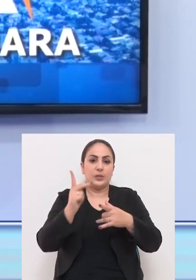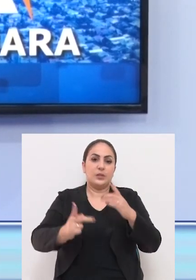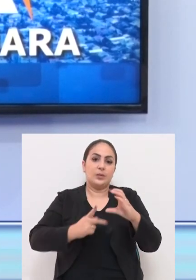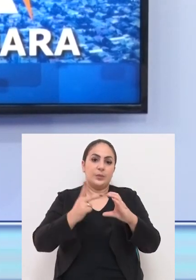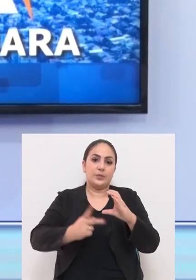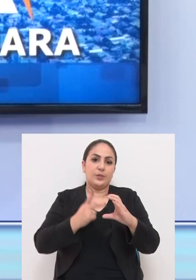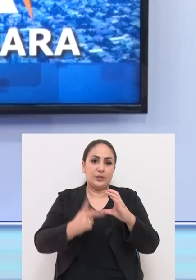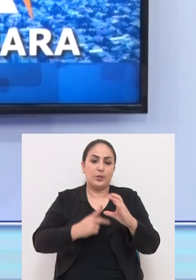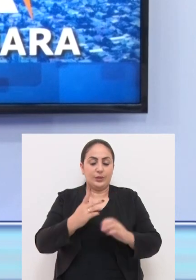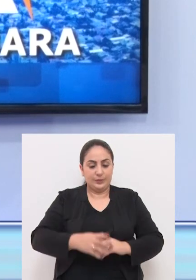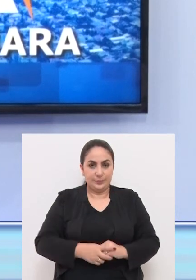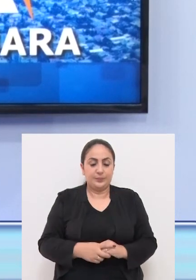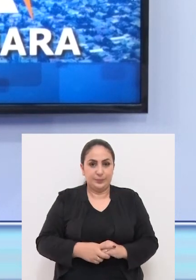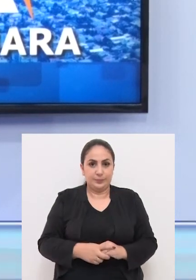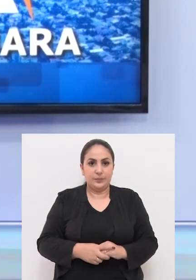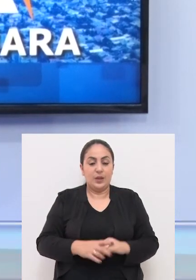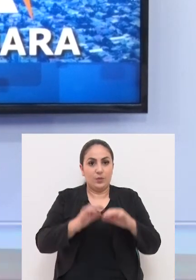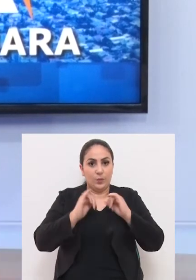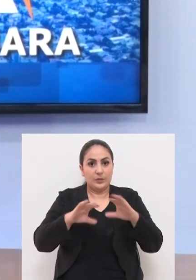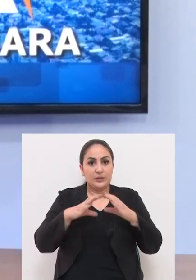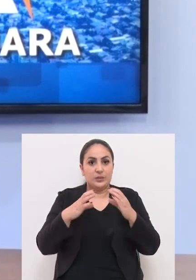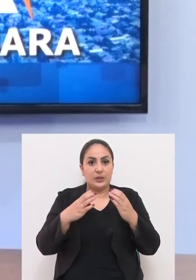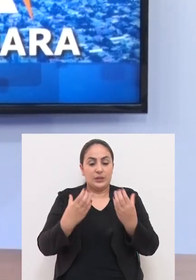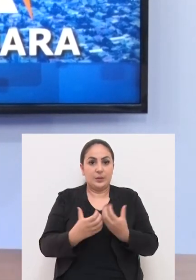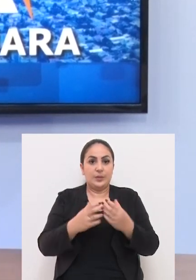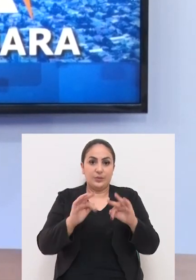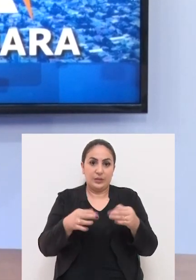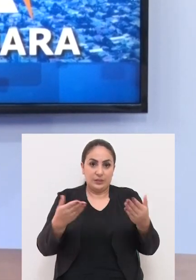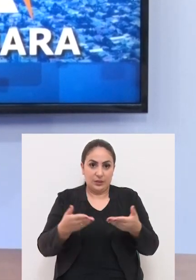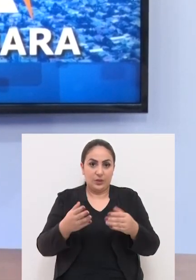do Facebook da Câmara de Vereadores. E